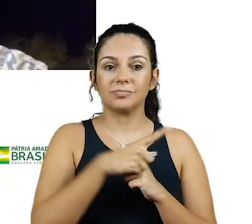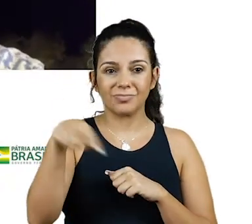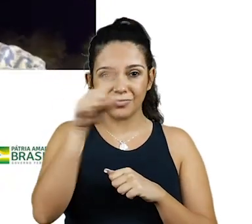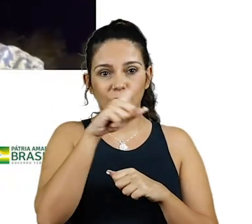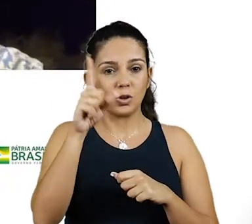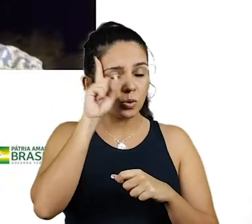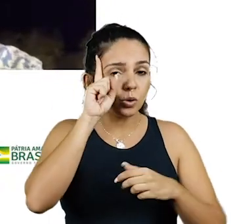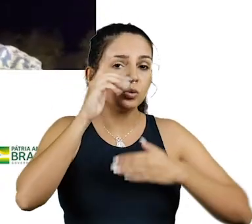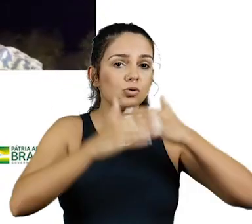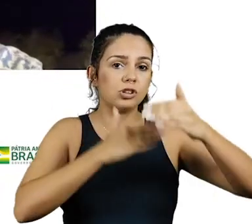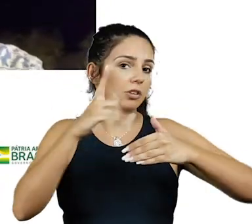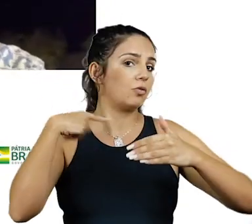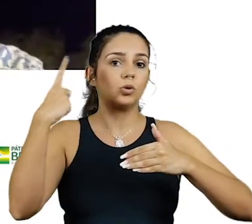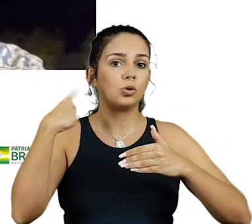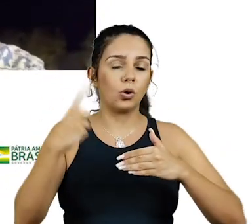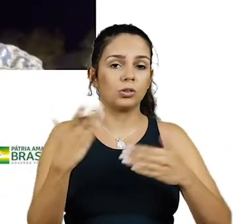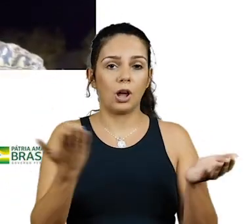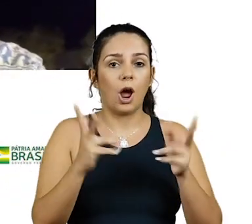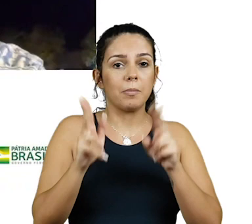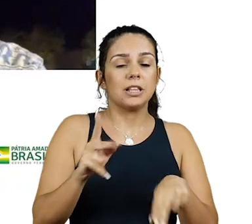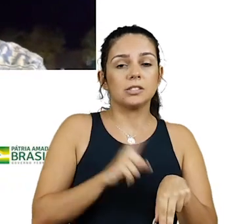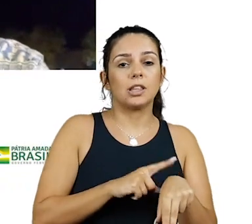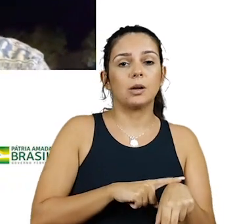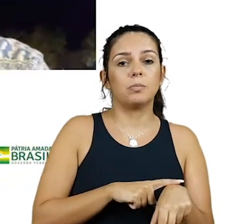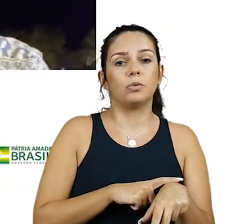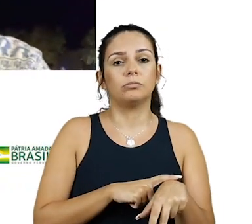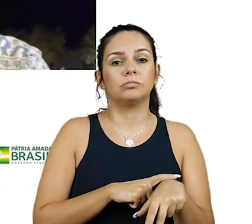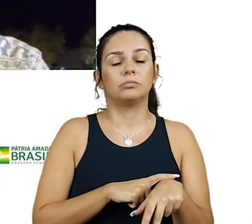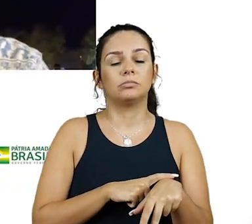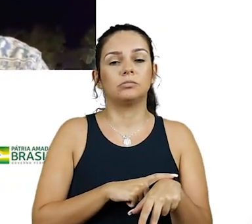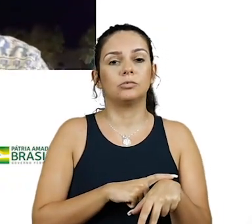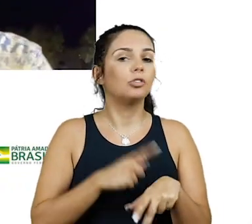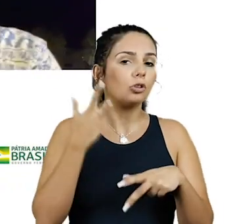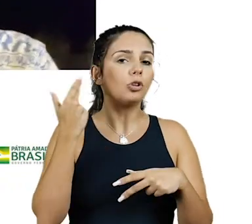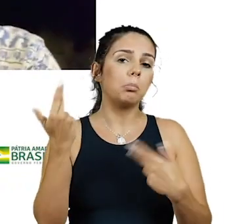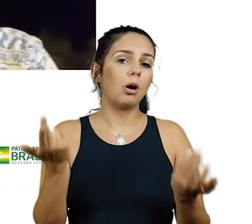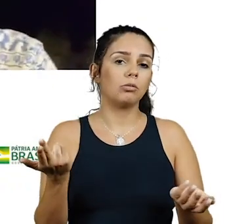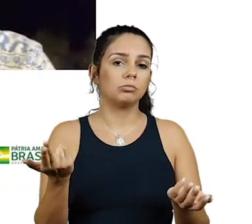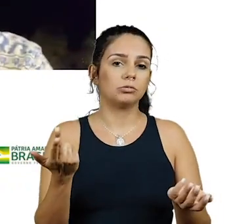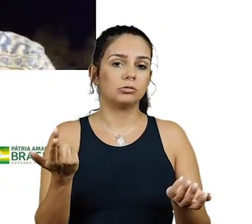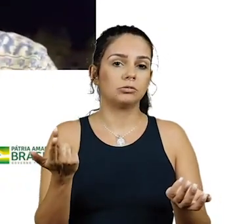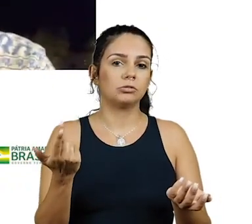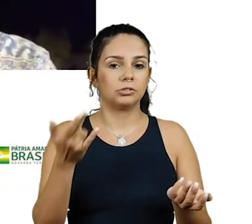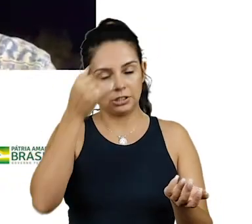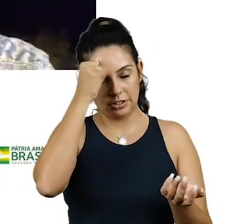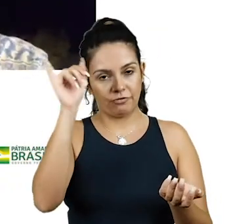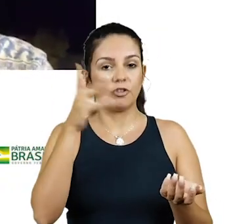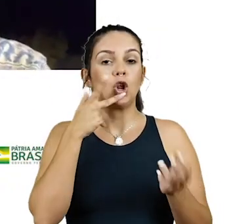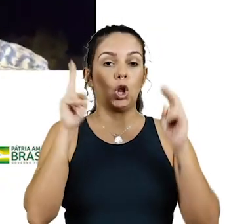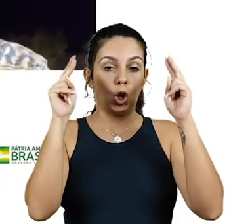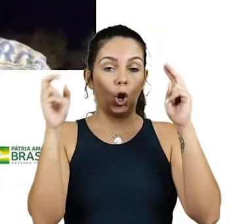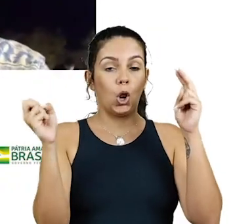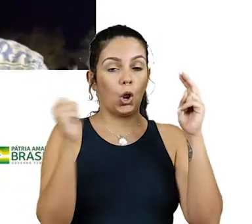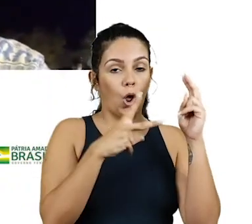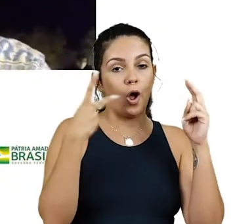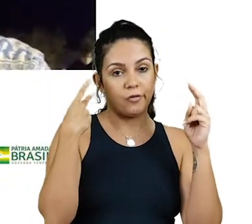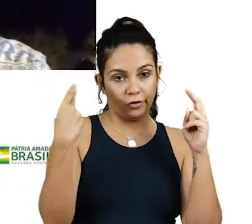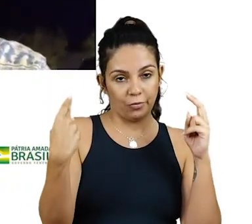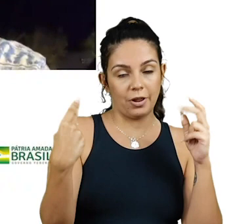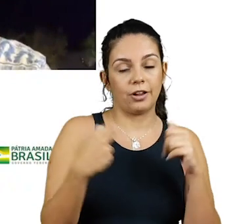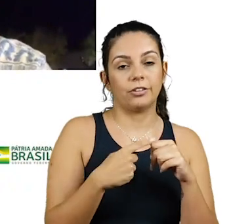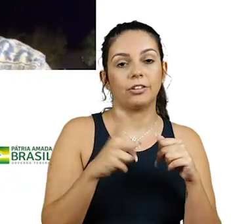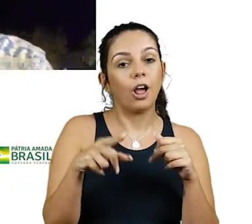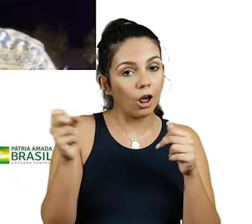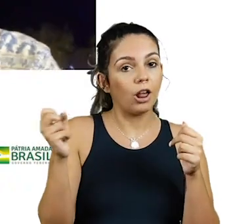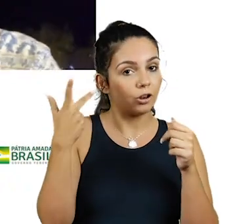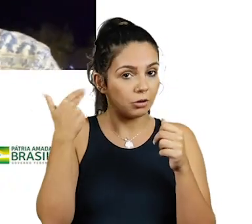rotina era muito doida, né? E ao mesmo tempo, era muito normal. Eu evito falar o novo normal, que virou um grande clichê, mas